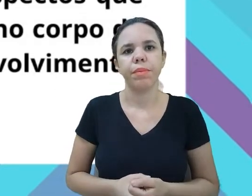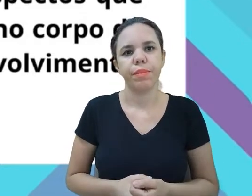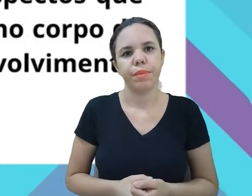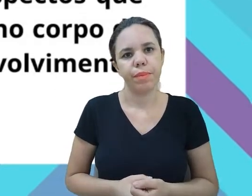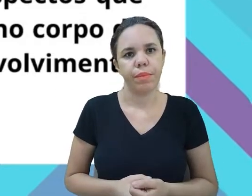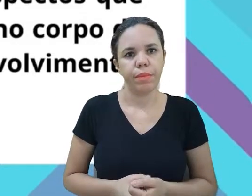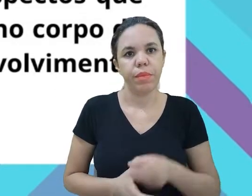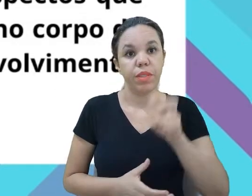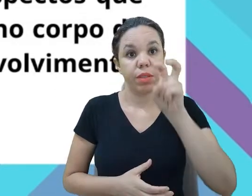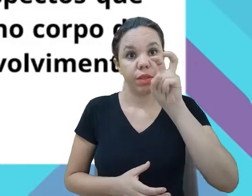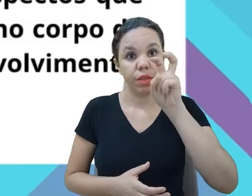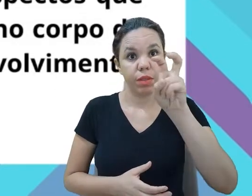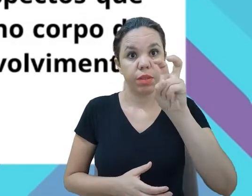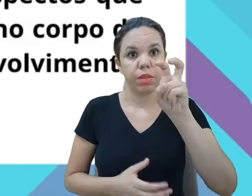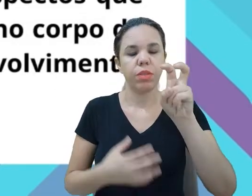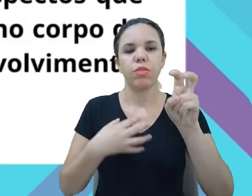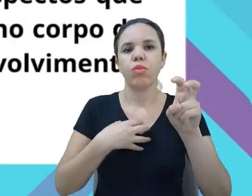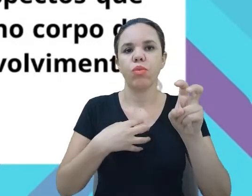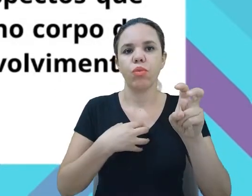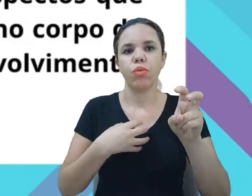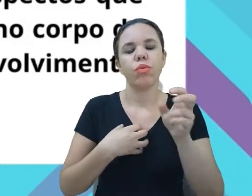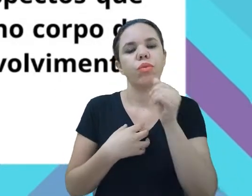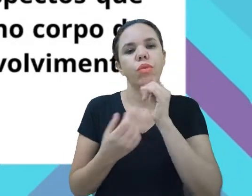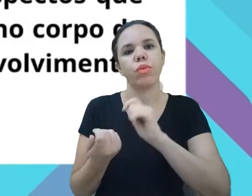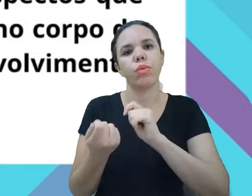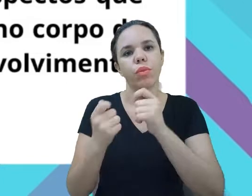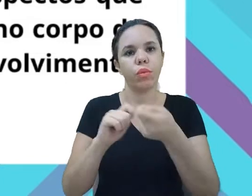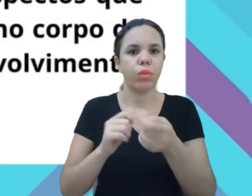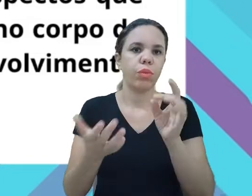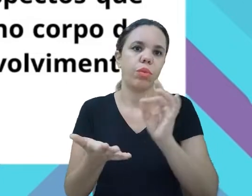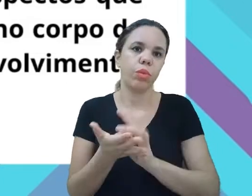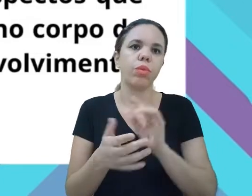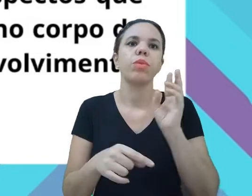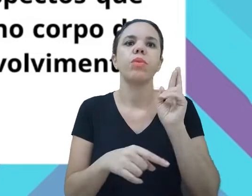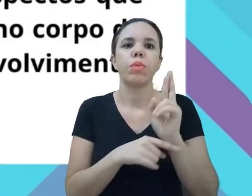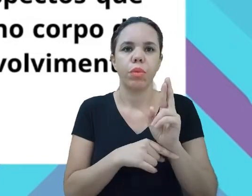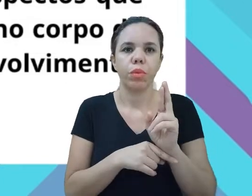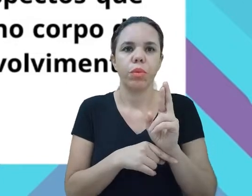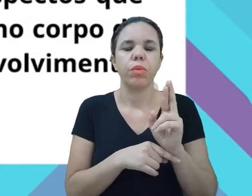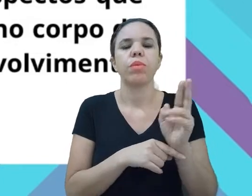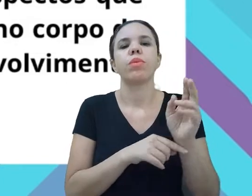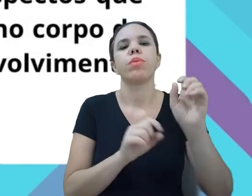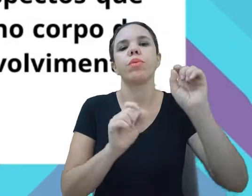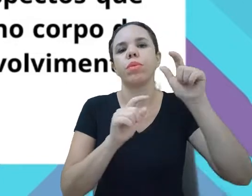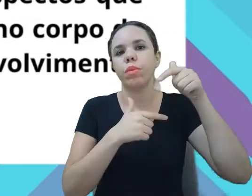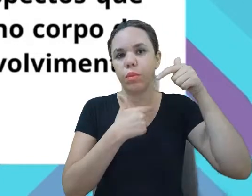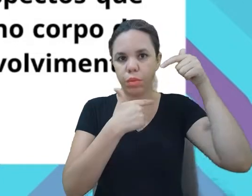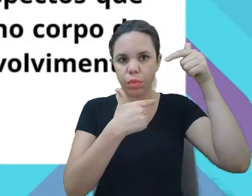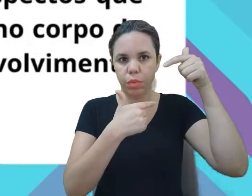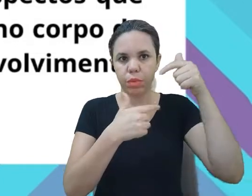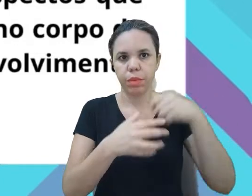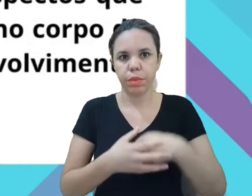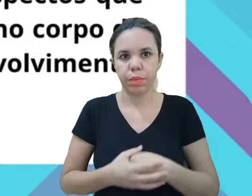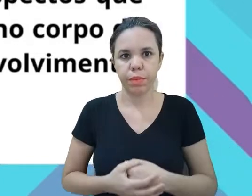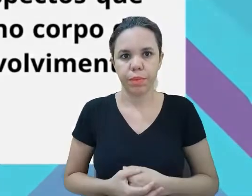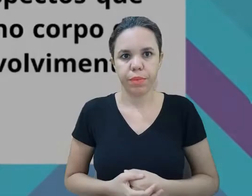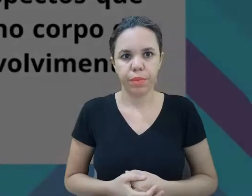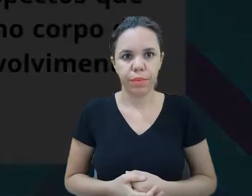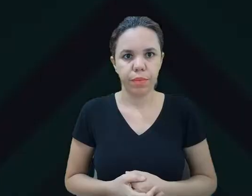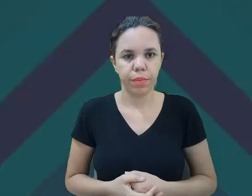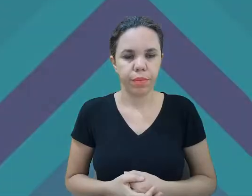E aí em 5 formas, né? Que na realidade são representadas pelos personagens.